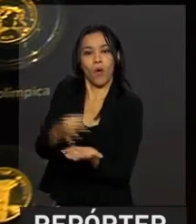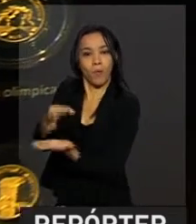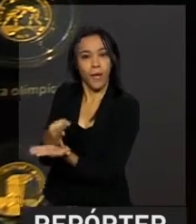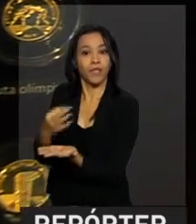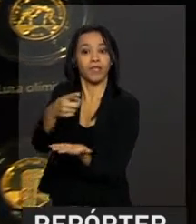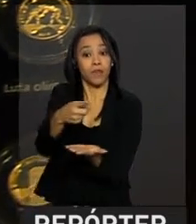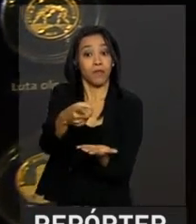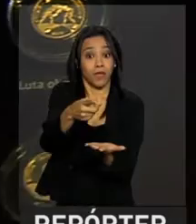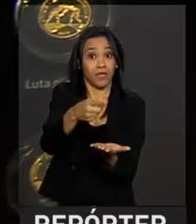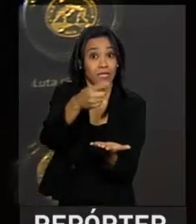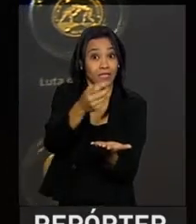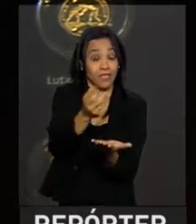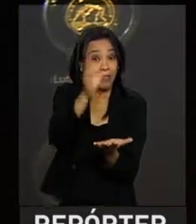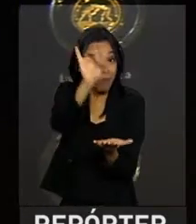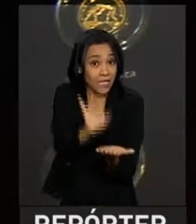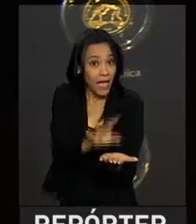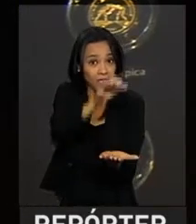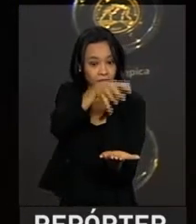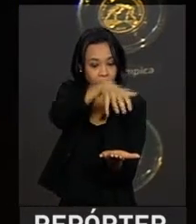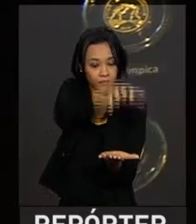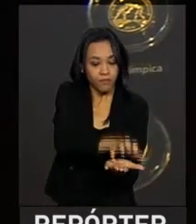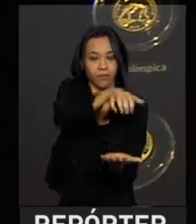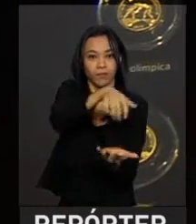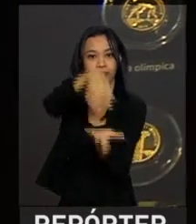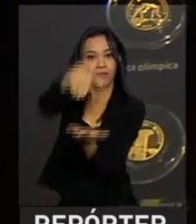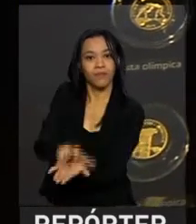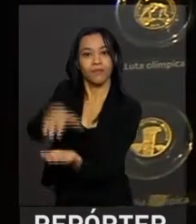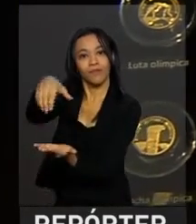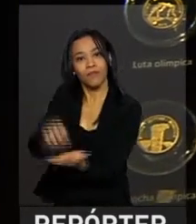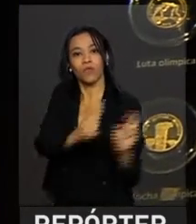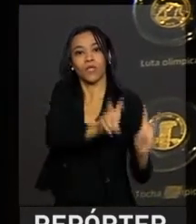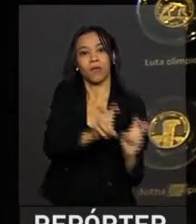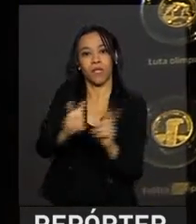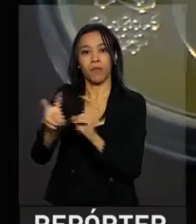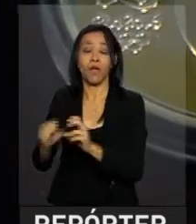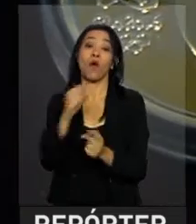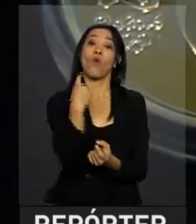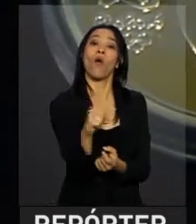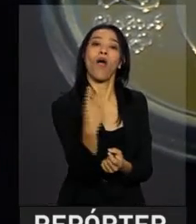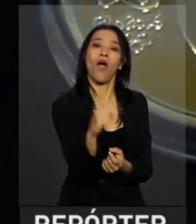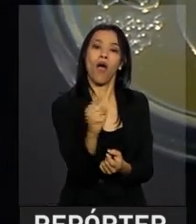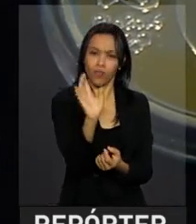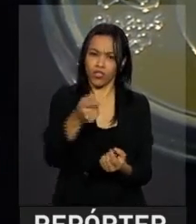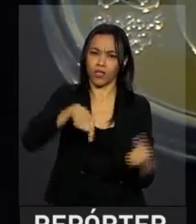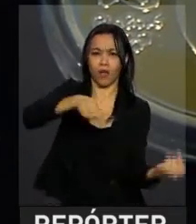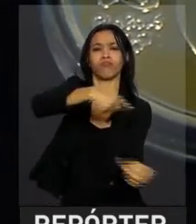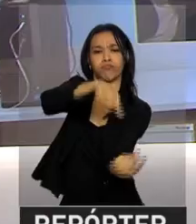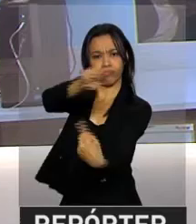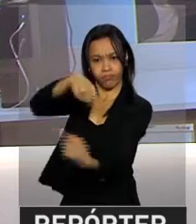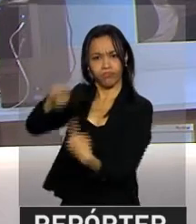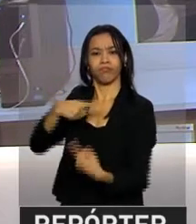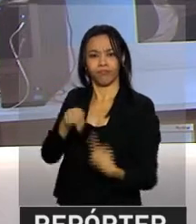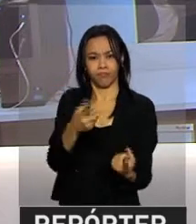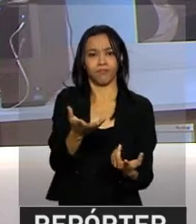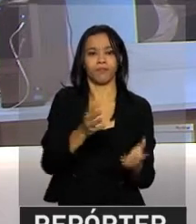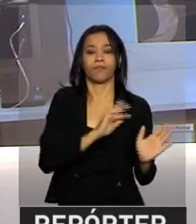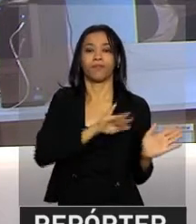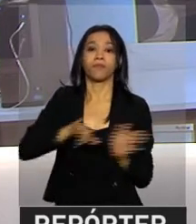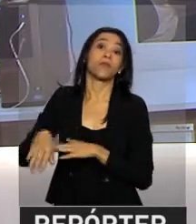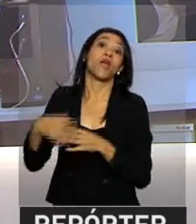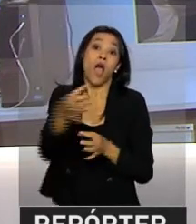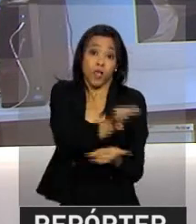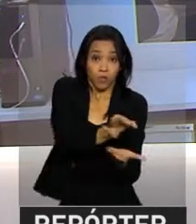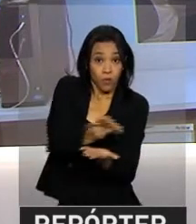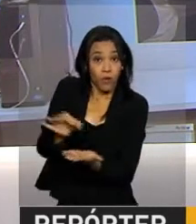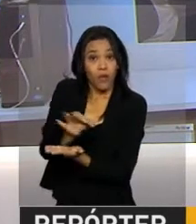além de gravações especiais de temas esportivos nas moedas de um real que circulam na economia as moedas